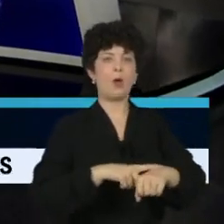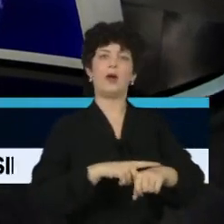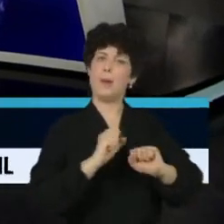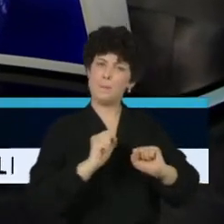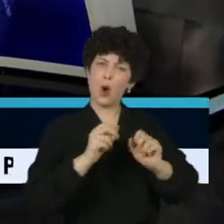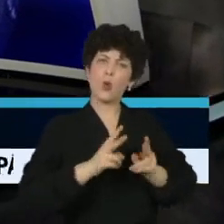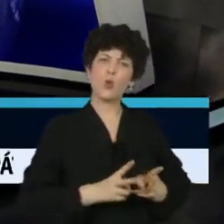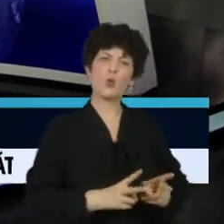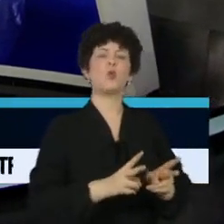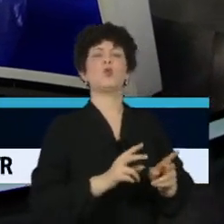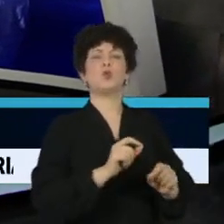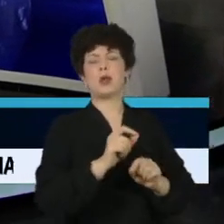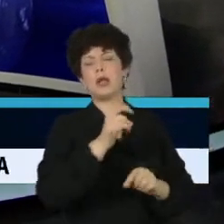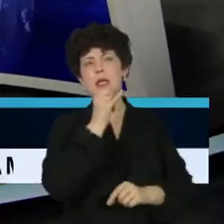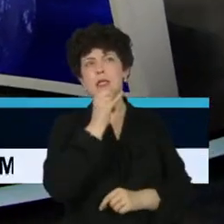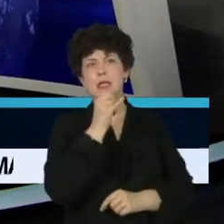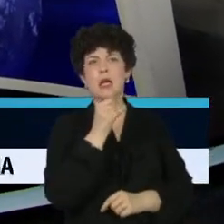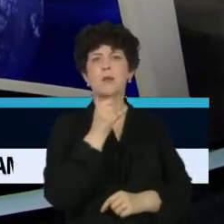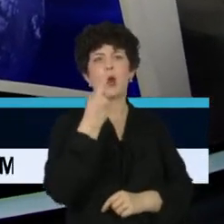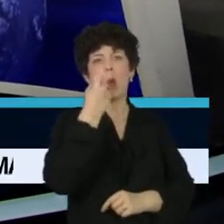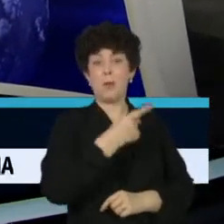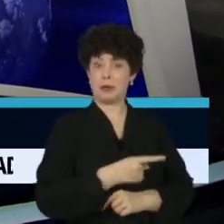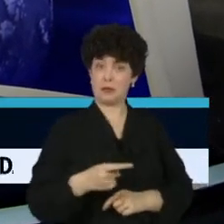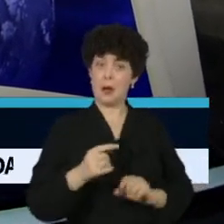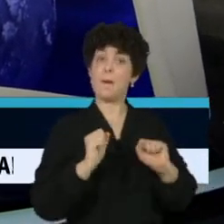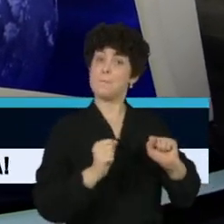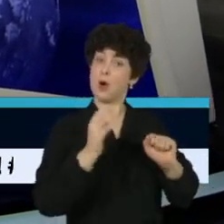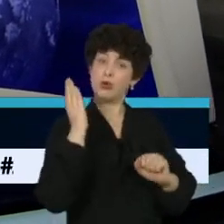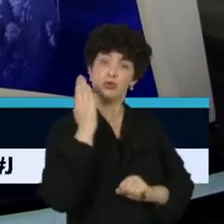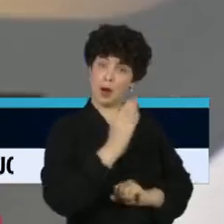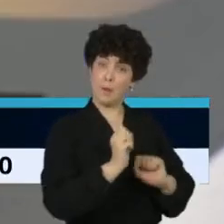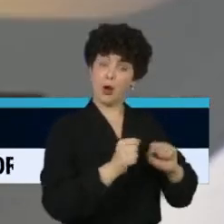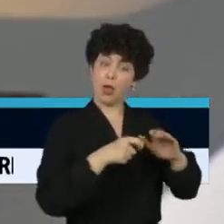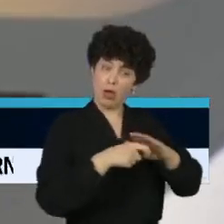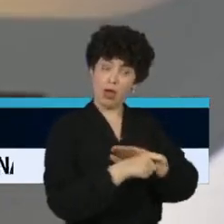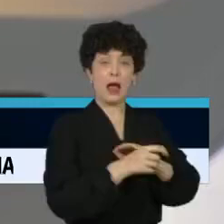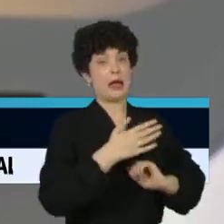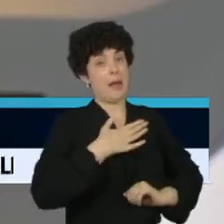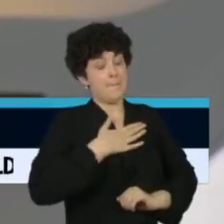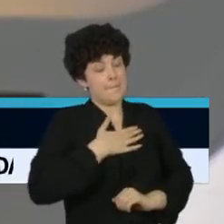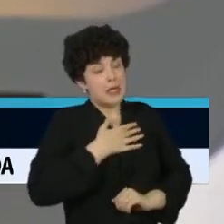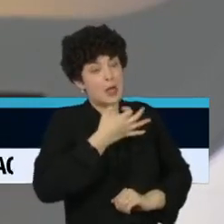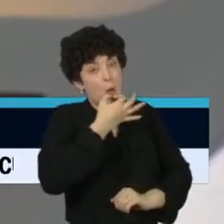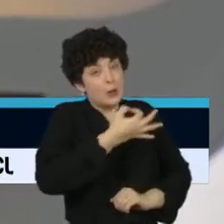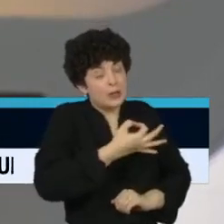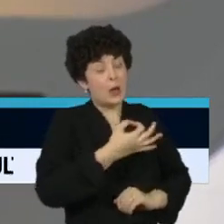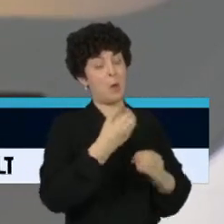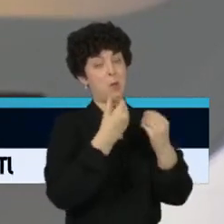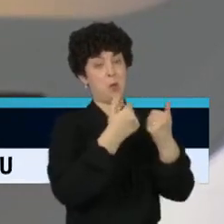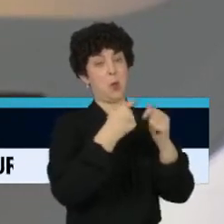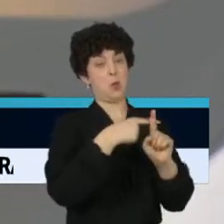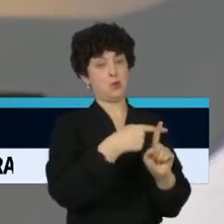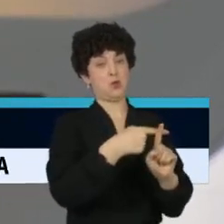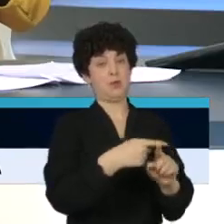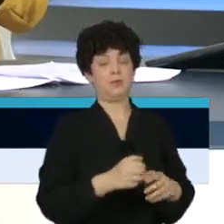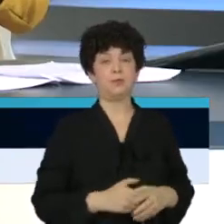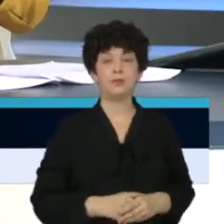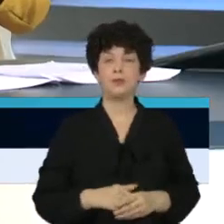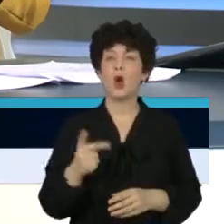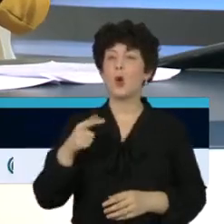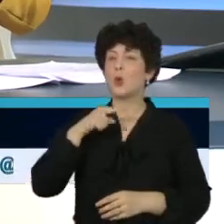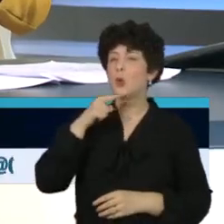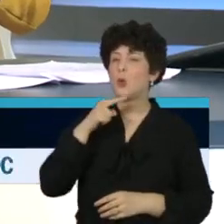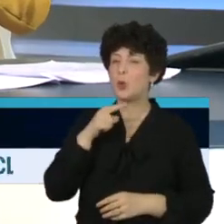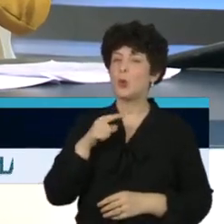pode usar essa máscara pelo menos uma semana seguida. Então, é um investimento que, na minha ótica, vale muito a pena. Agora, outra coisa, o Dr.